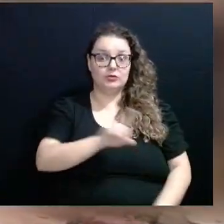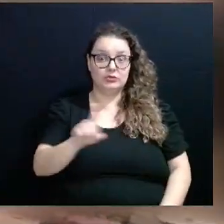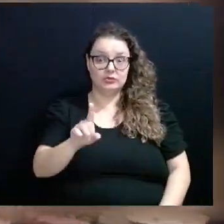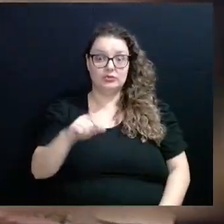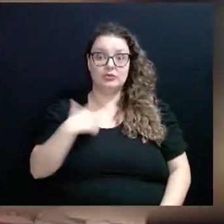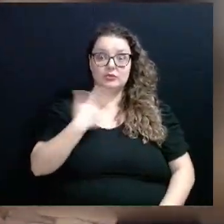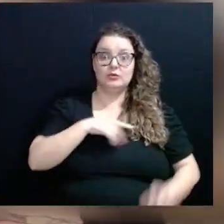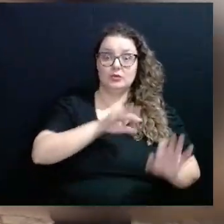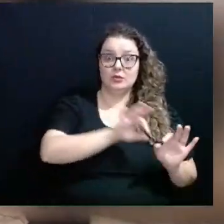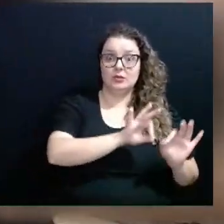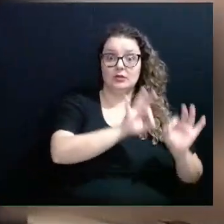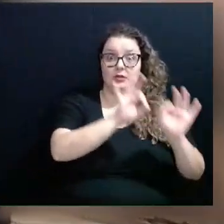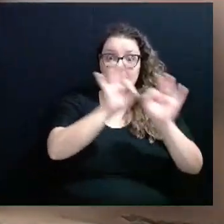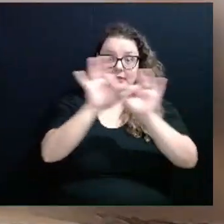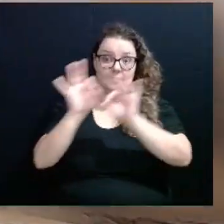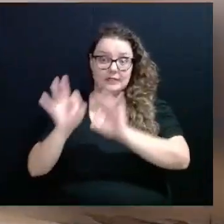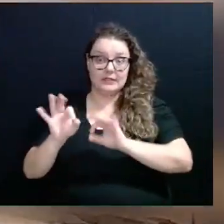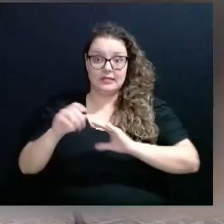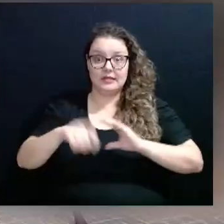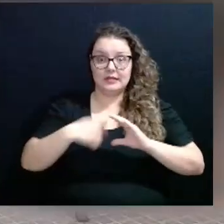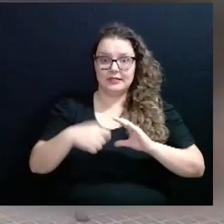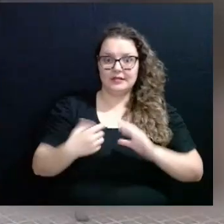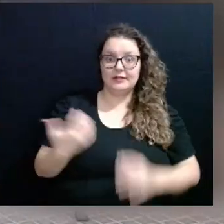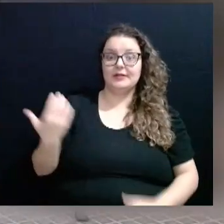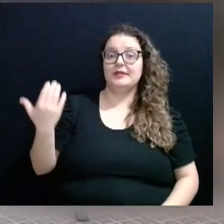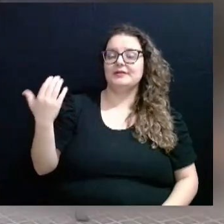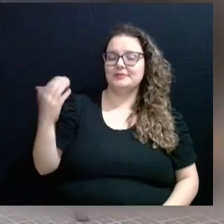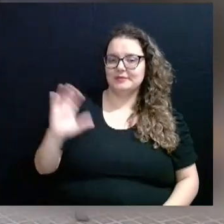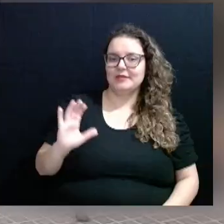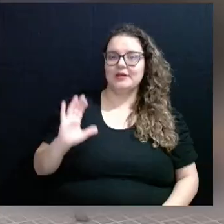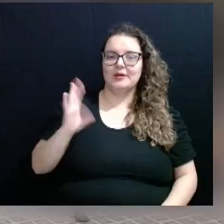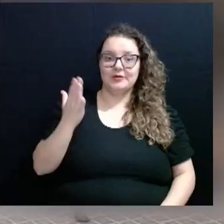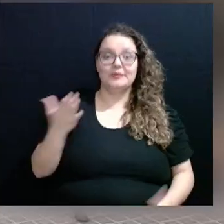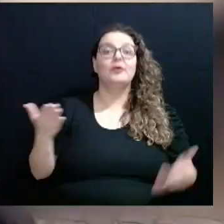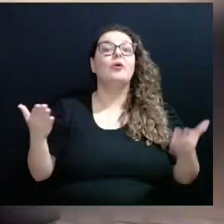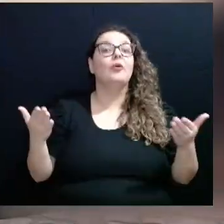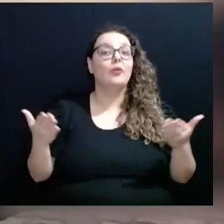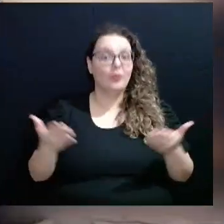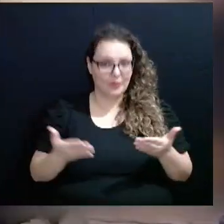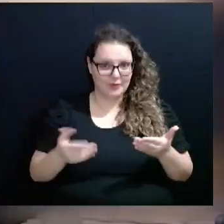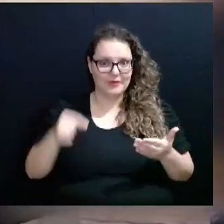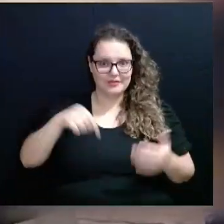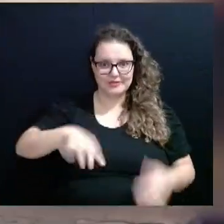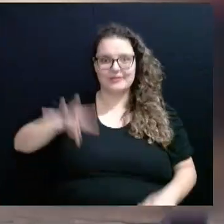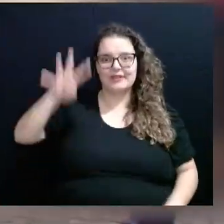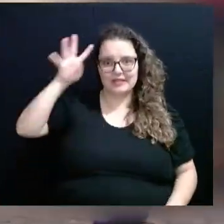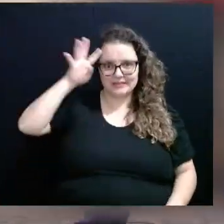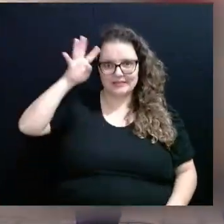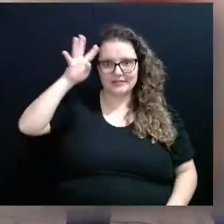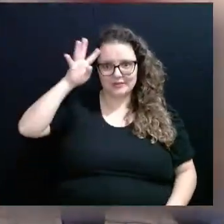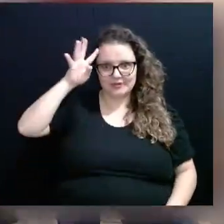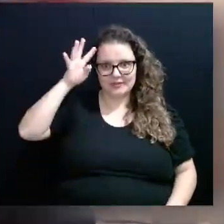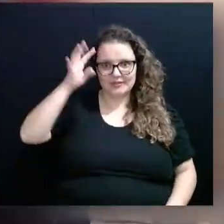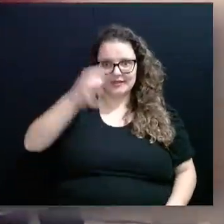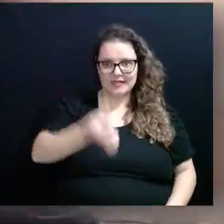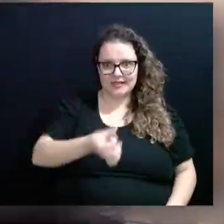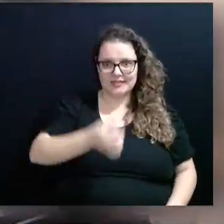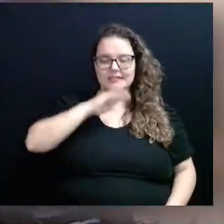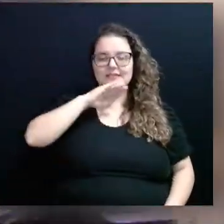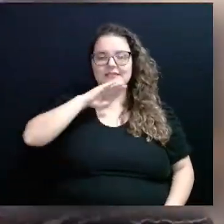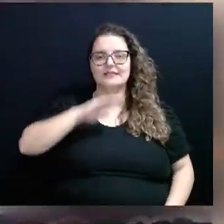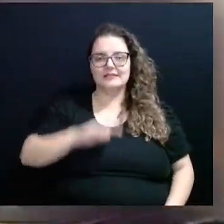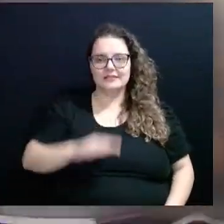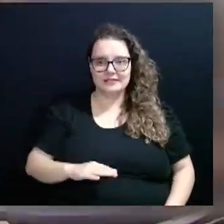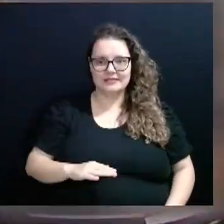a gravação e a exibição acontece hoje, então nesta quarta-feira, às 6 horas da tarde, na Casa